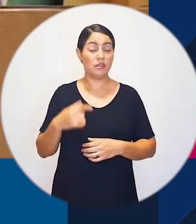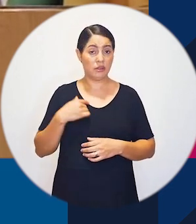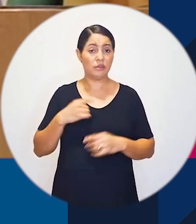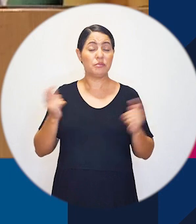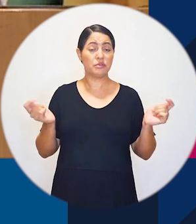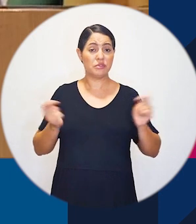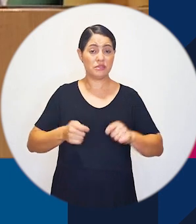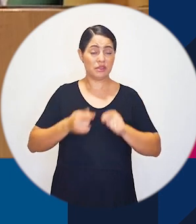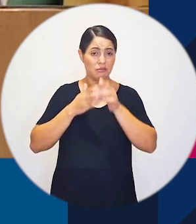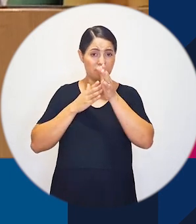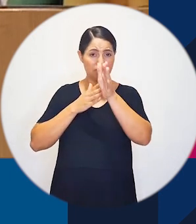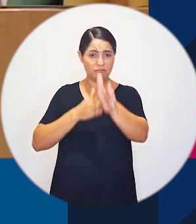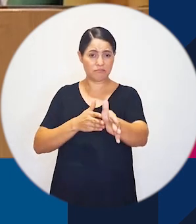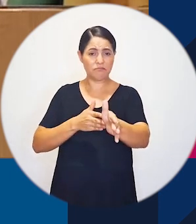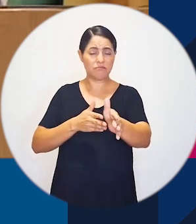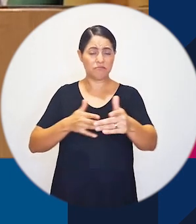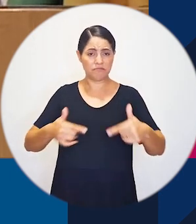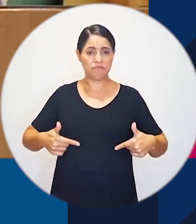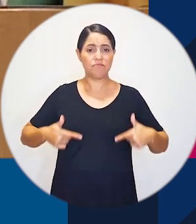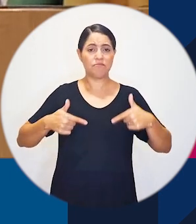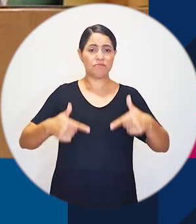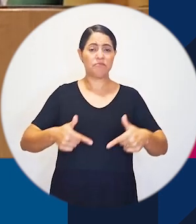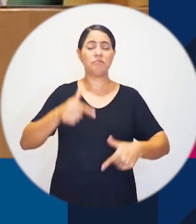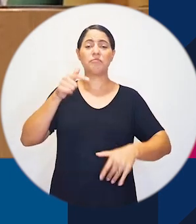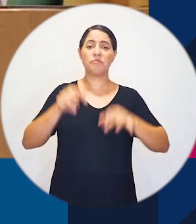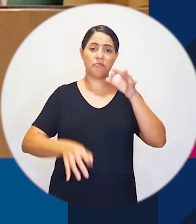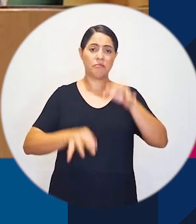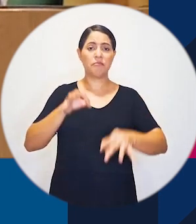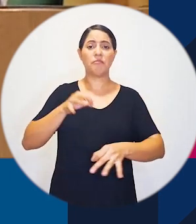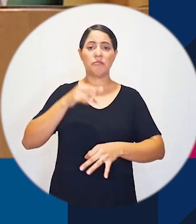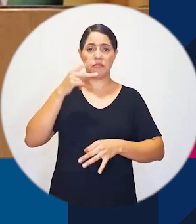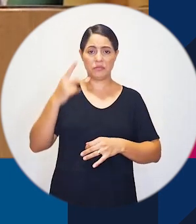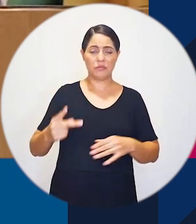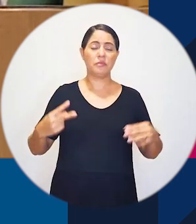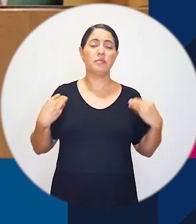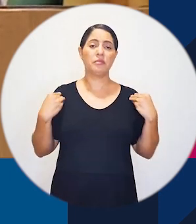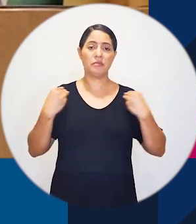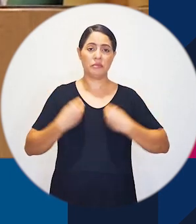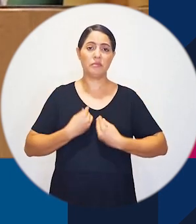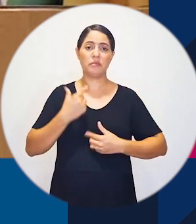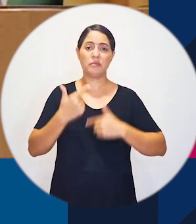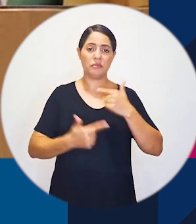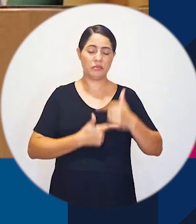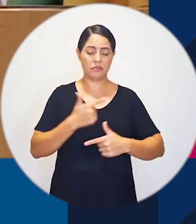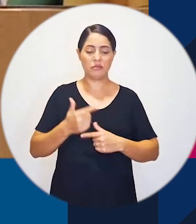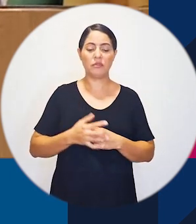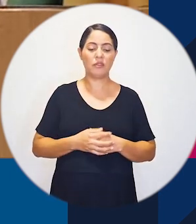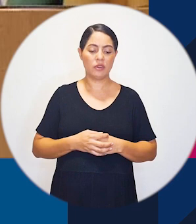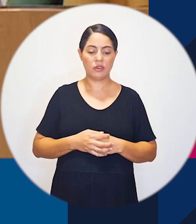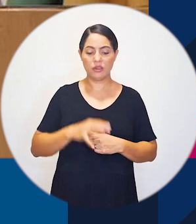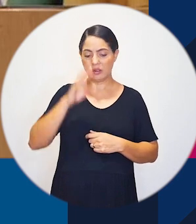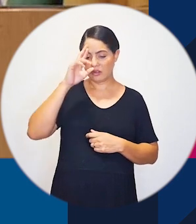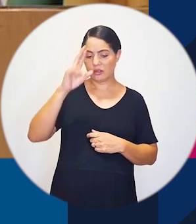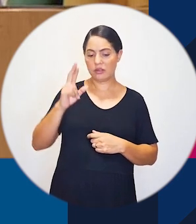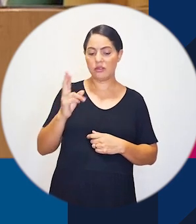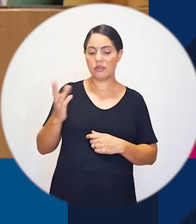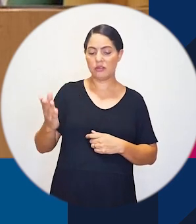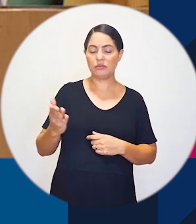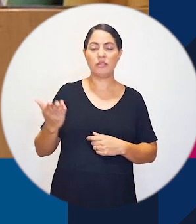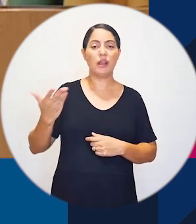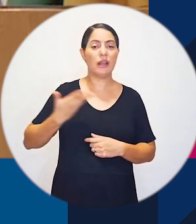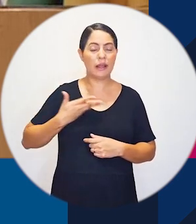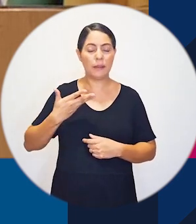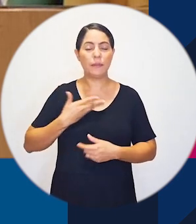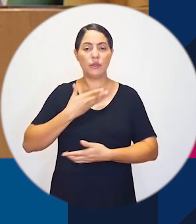Que esse seja o norte, ministro Fabrício, da atuação jurisdicional de Vossa Excelência, somando com